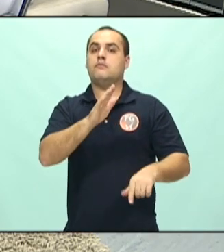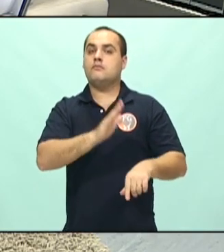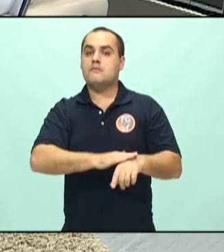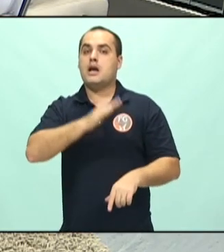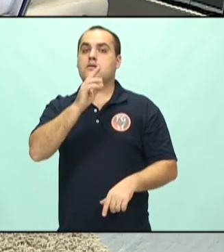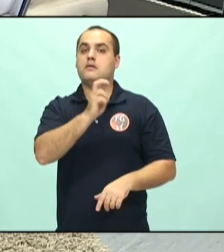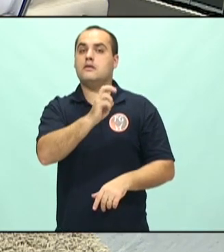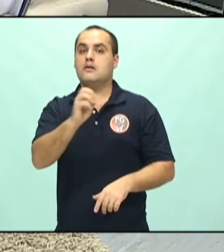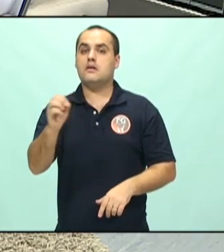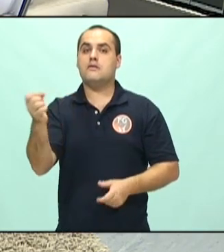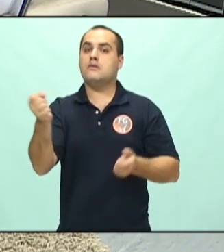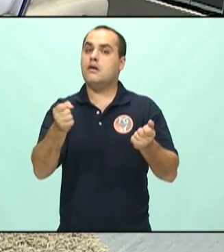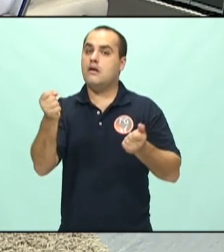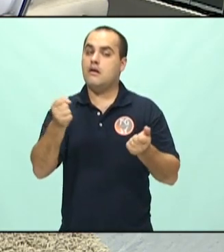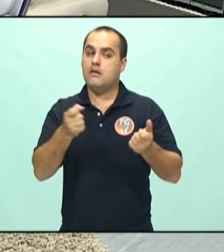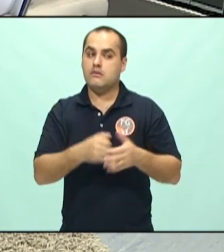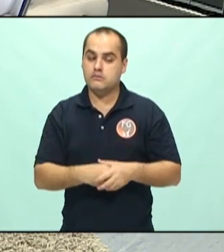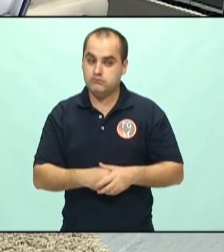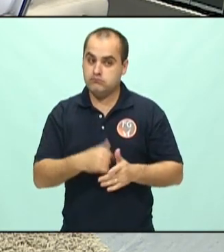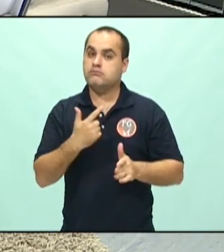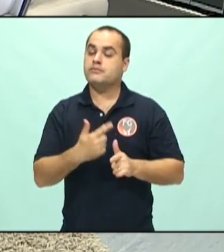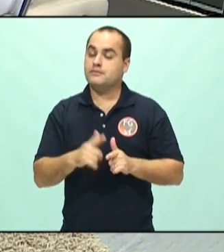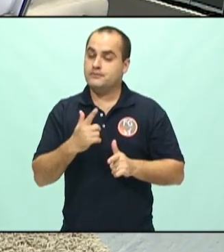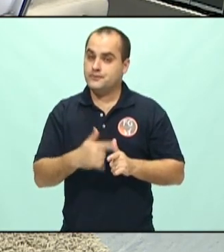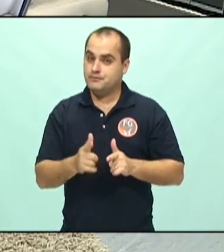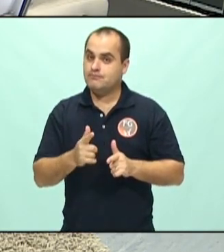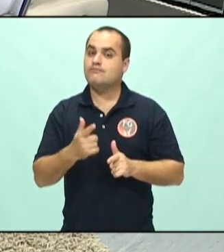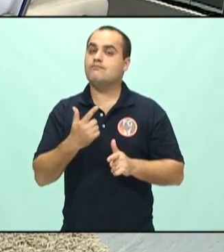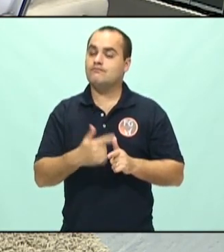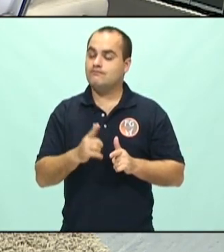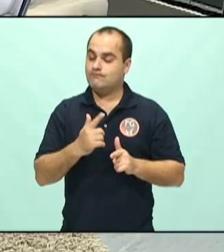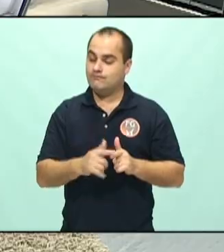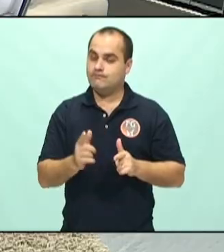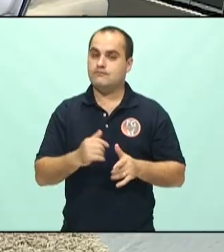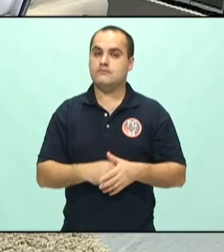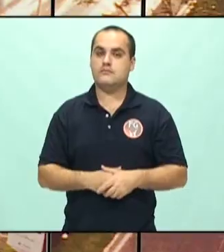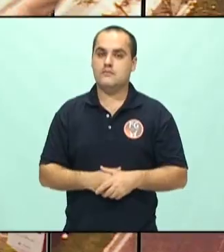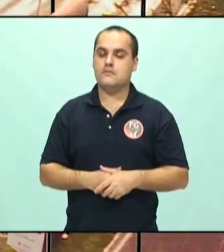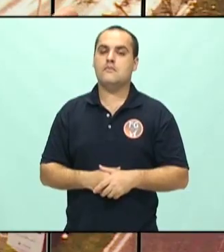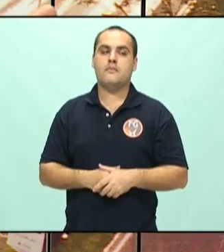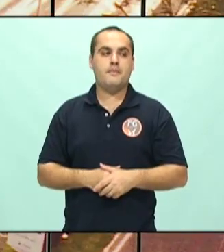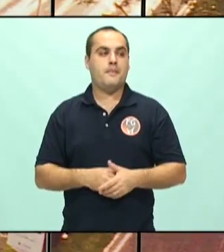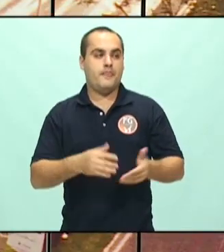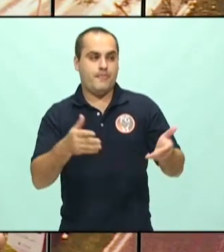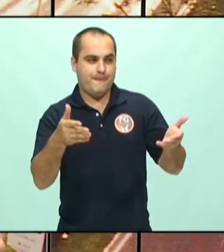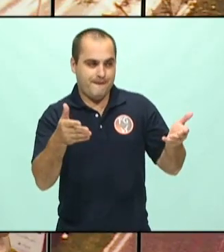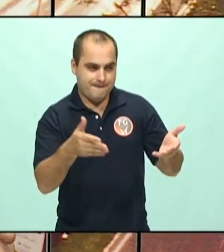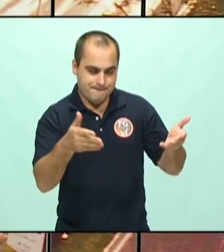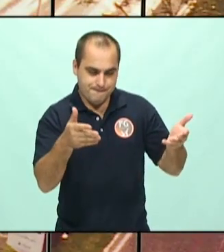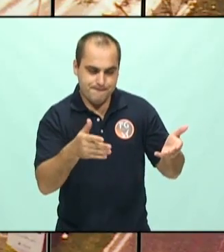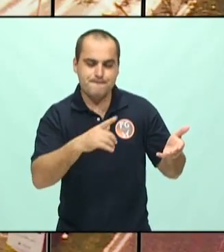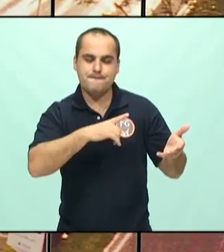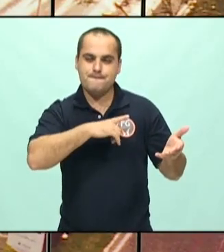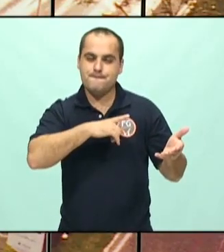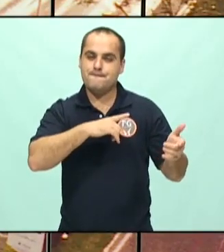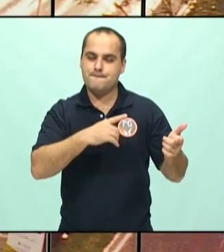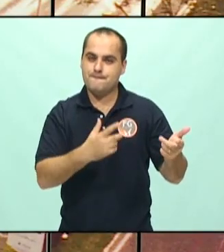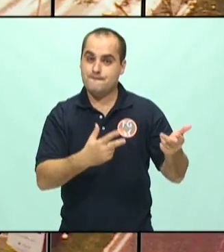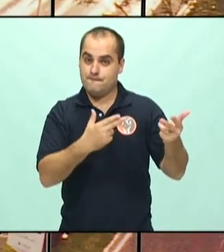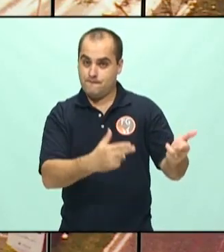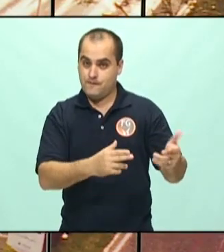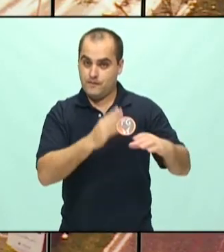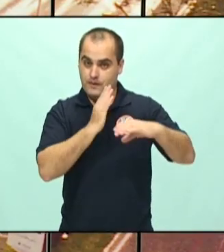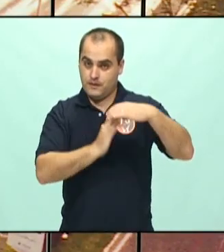itaipava então é problema hoje a gente está acontecendo com a itaipava em